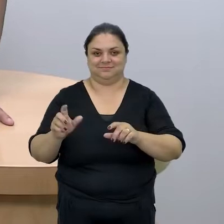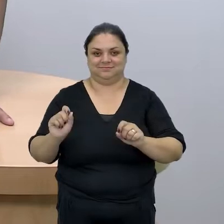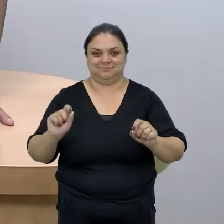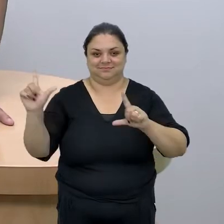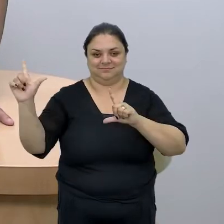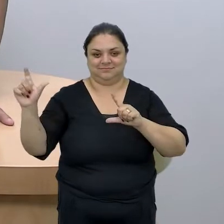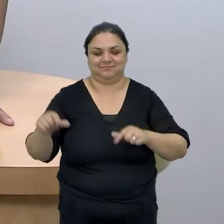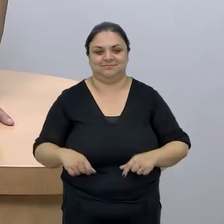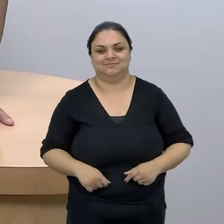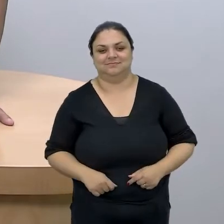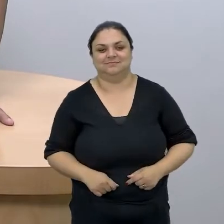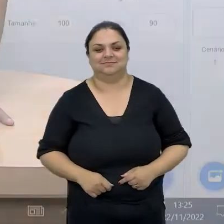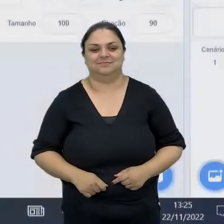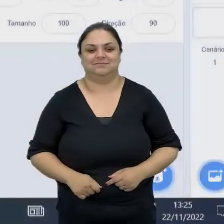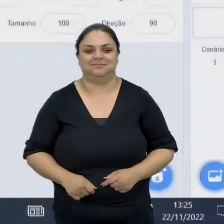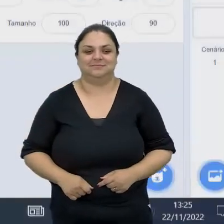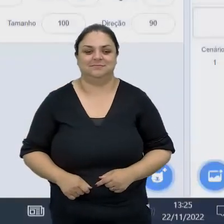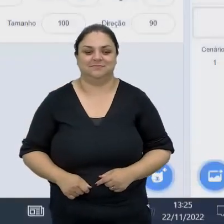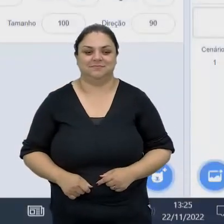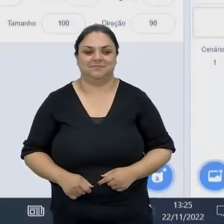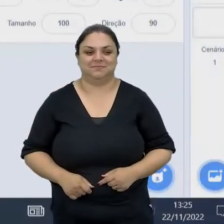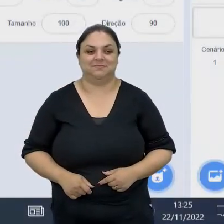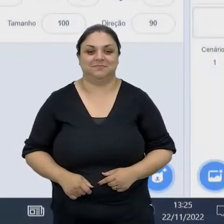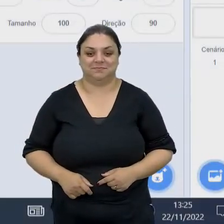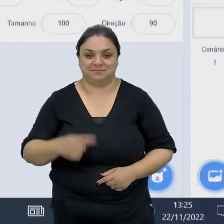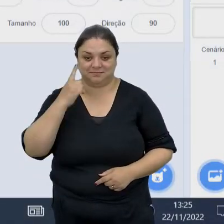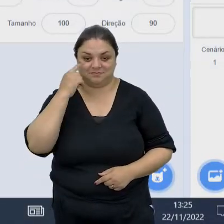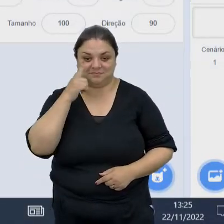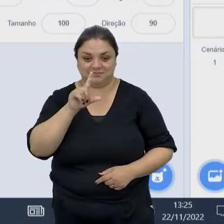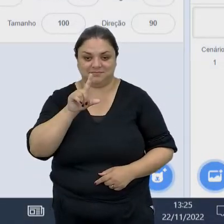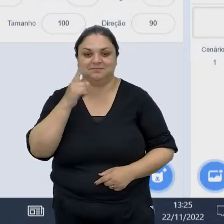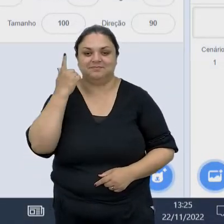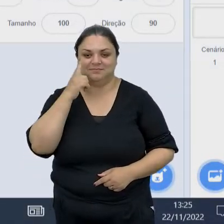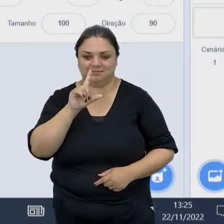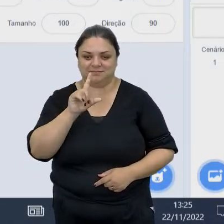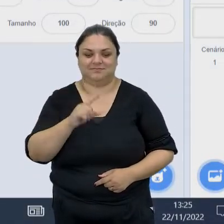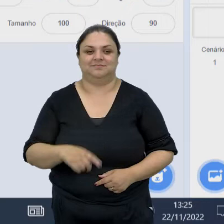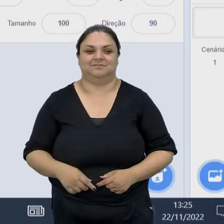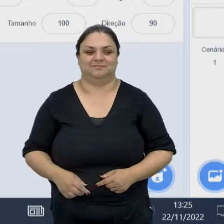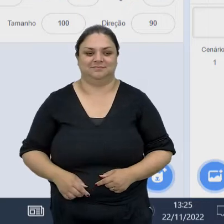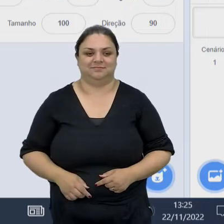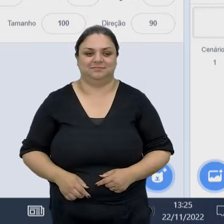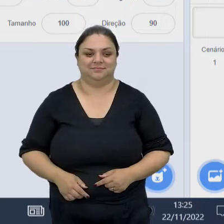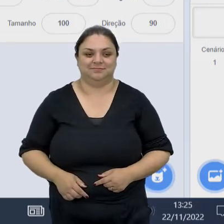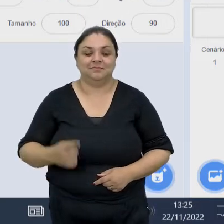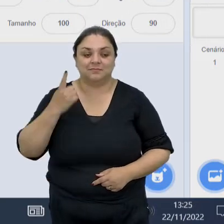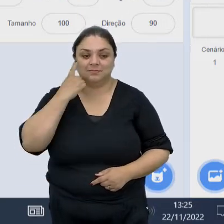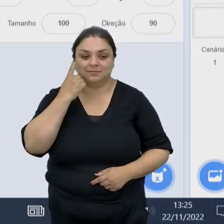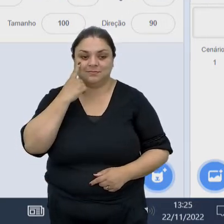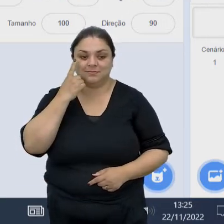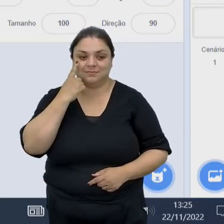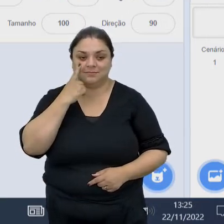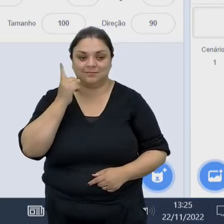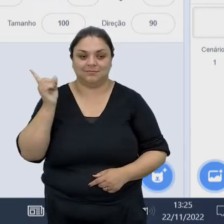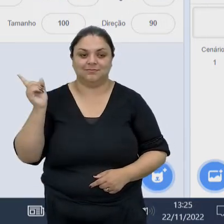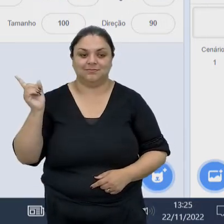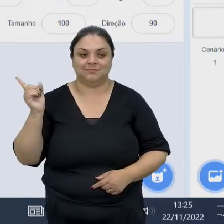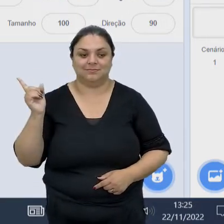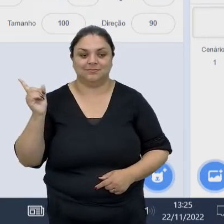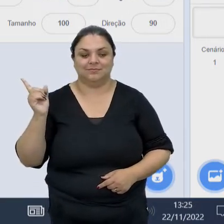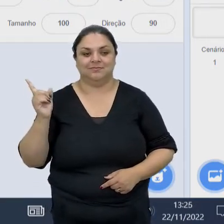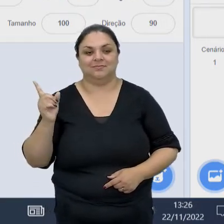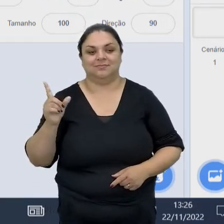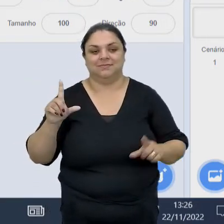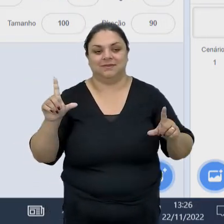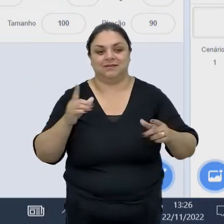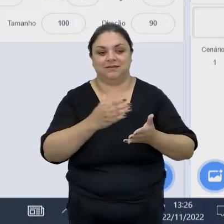lá. Vamos ver se eles conseguem, senão... Ai, que deu, ó. bonito, apareceu, Eu vou hein? vir aqui, ó, se a gente olhasse lá pela tela lá do